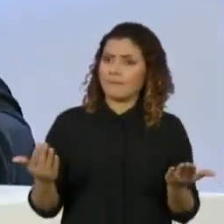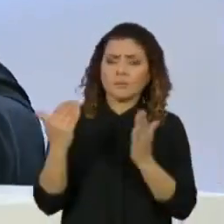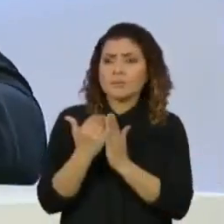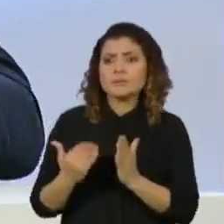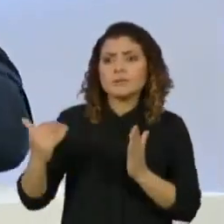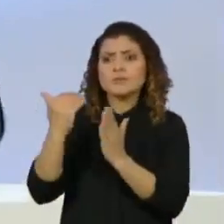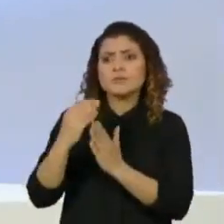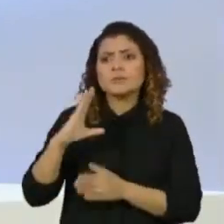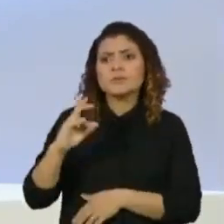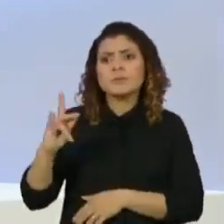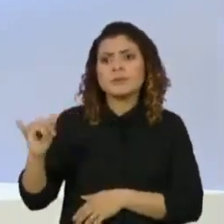trabalhado bastante contra aquilo, né, que era um excesso. Era uma coisa que extrapolava